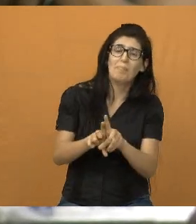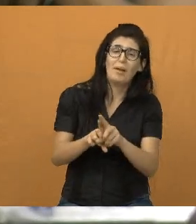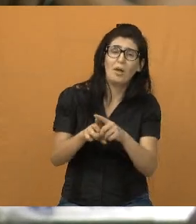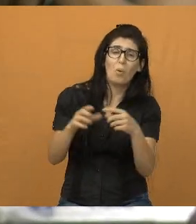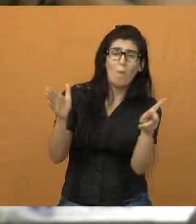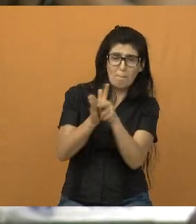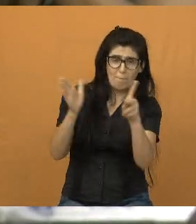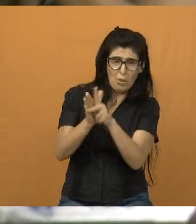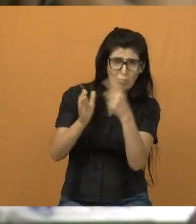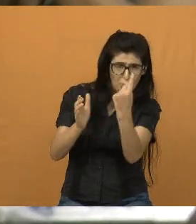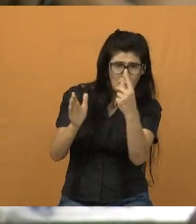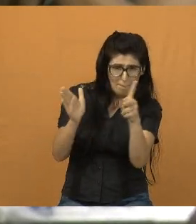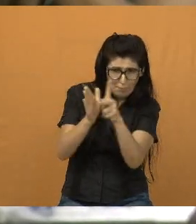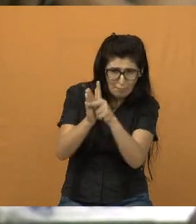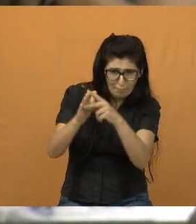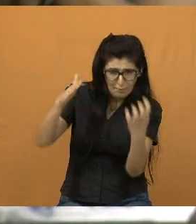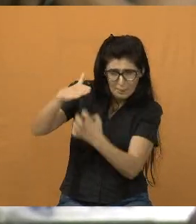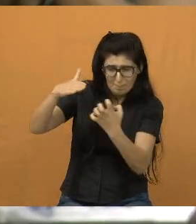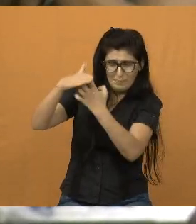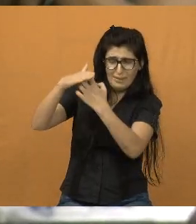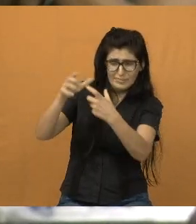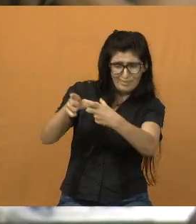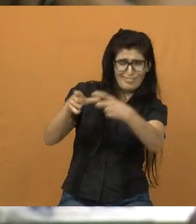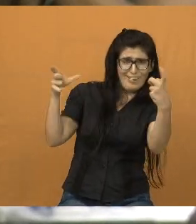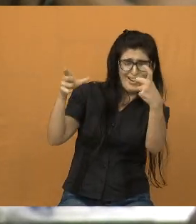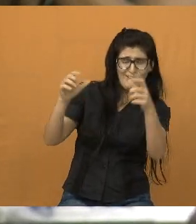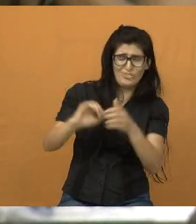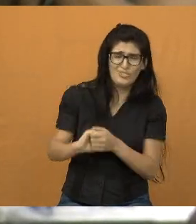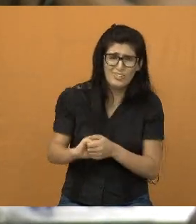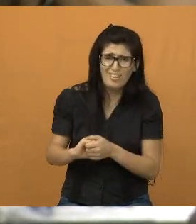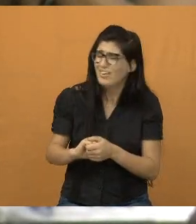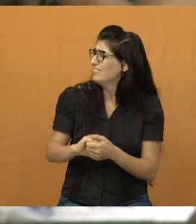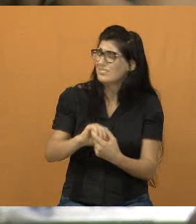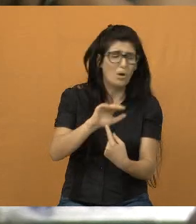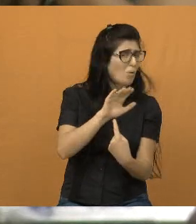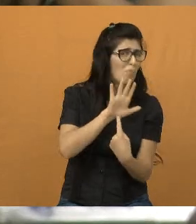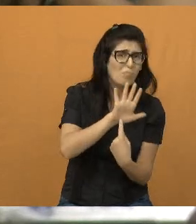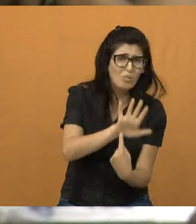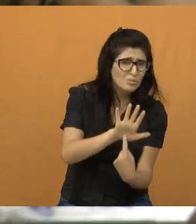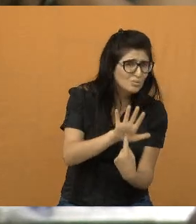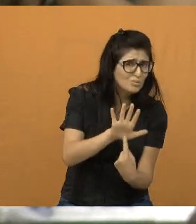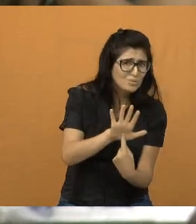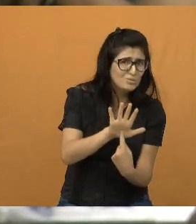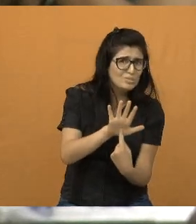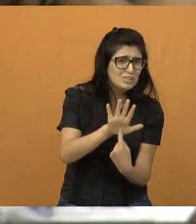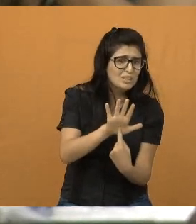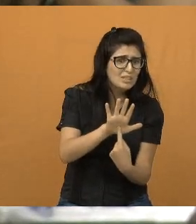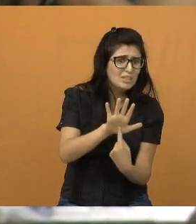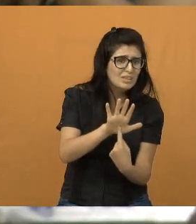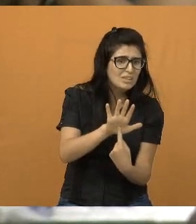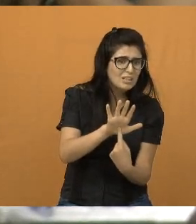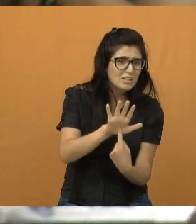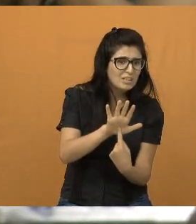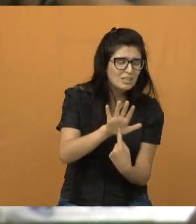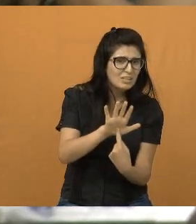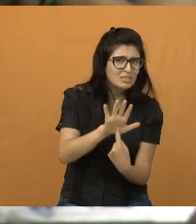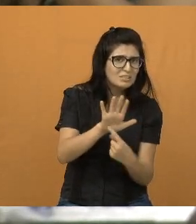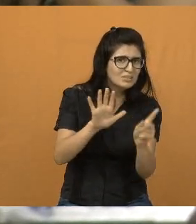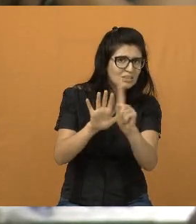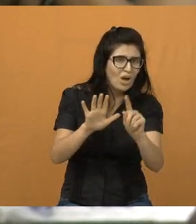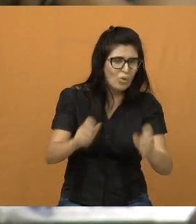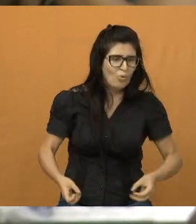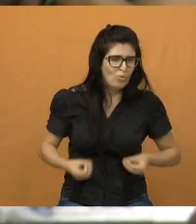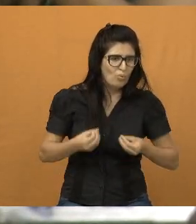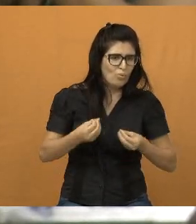empresa grande que deixou de apresentar os remédios que ela tinha prometido apresentar,